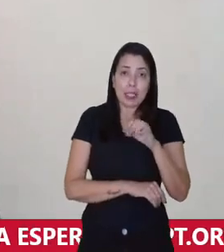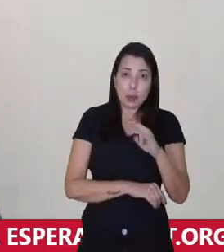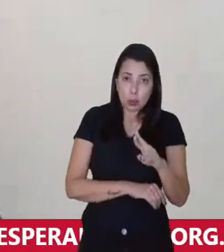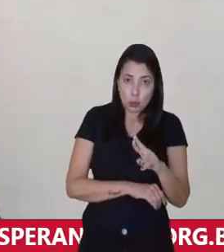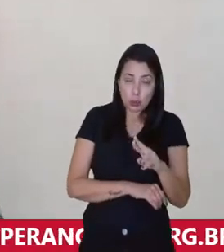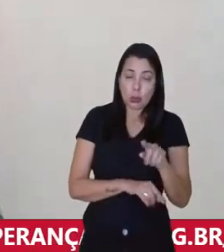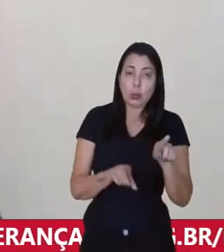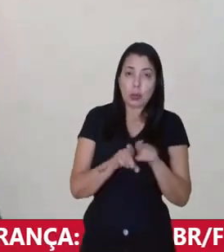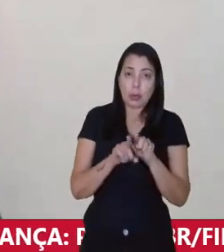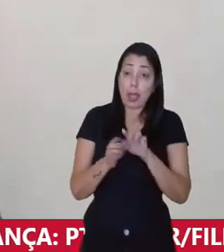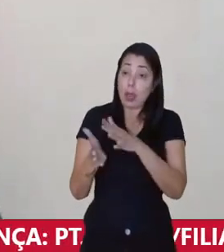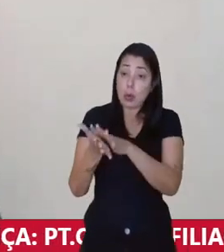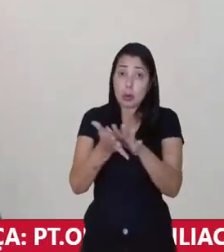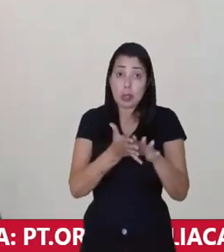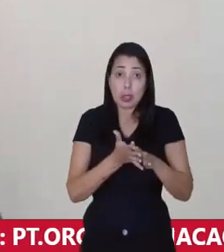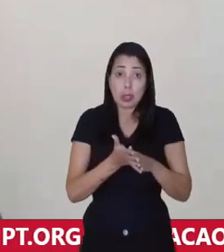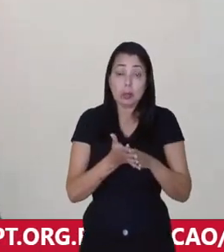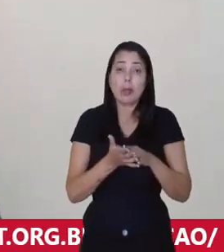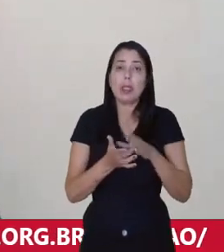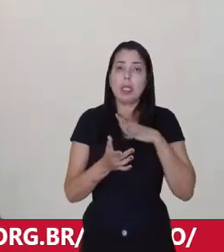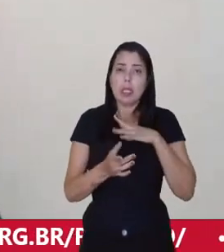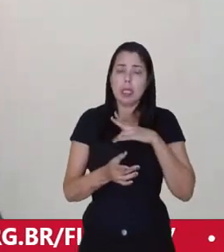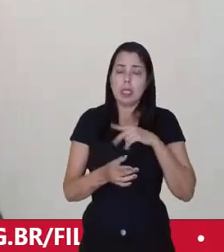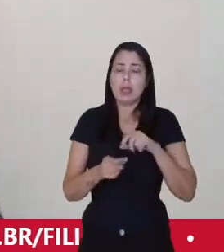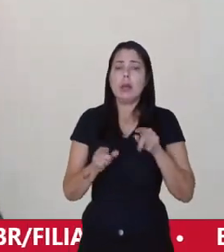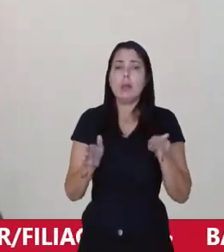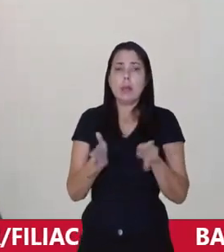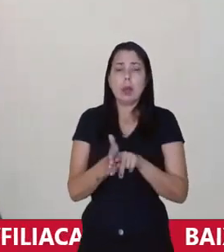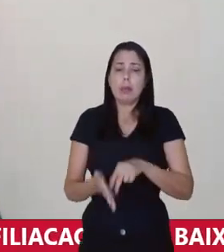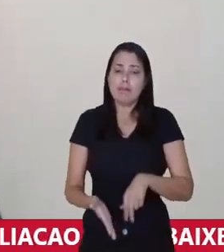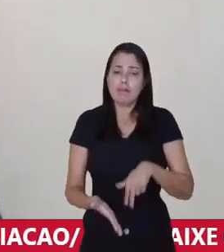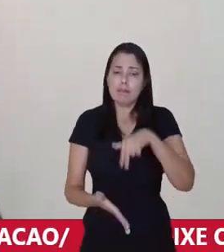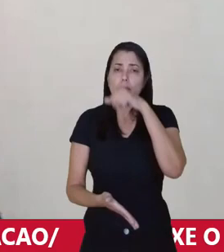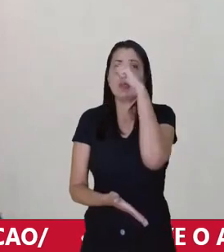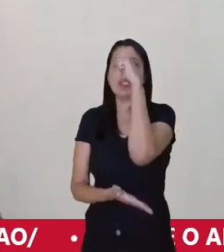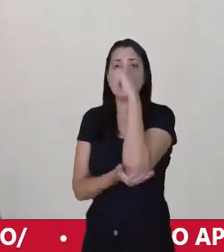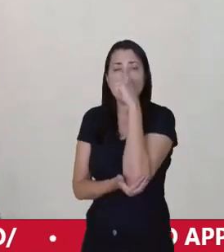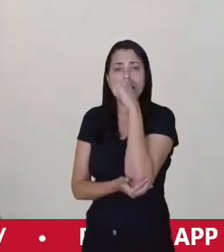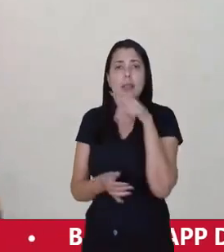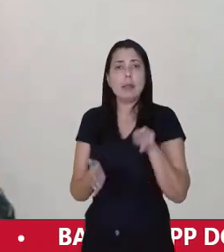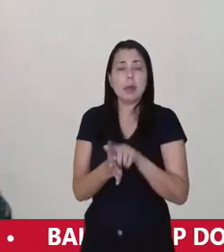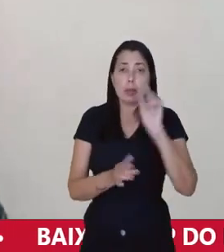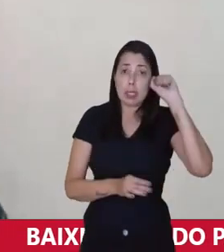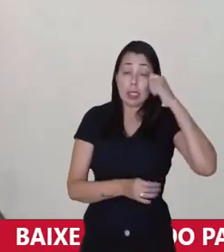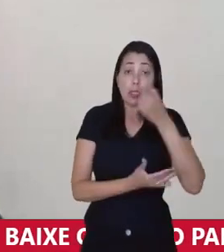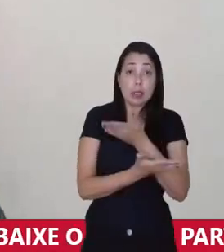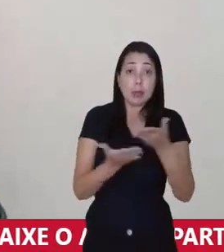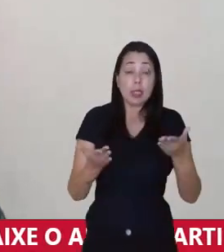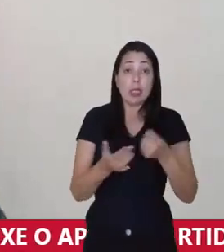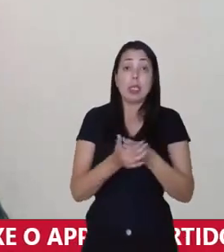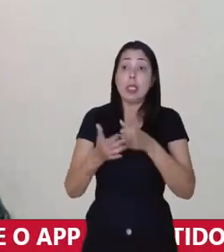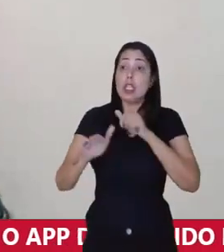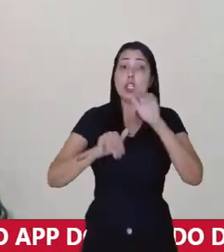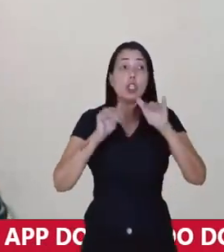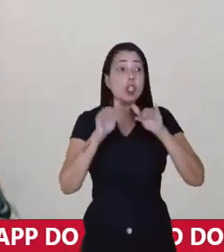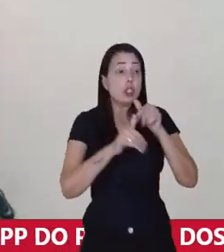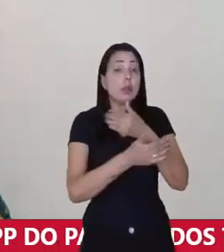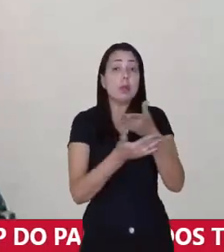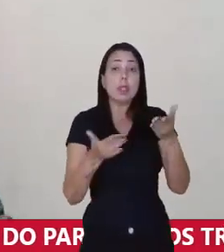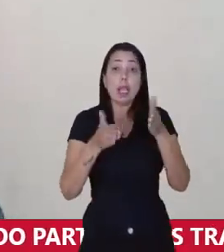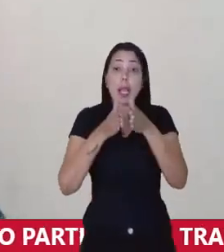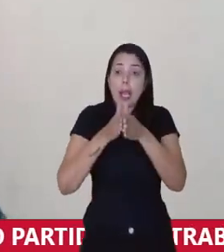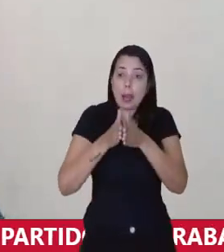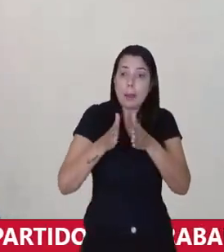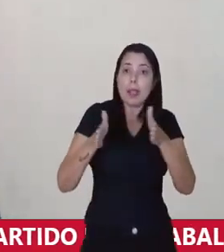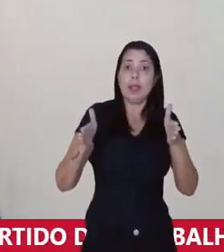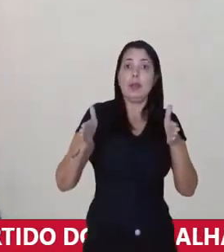aspectos, que as manifestações de resistência negra são manifestações brincantes, inclusive os integrantes se chamam assim, né? A